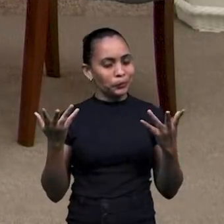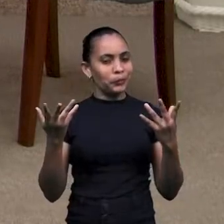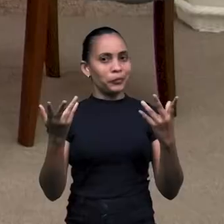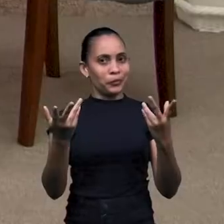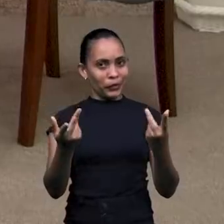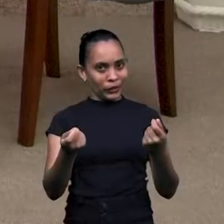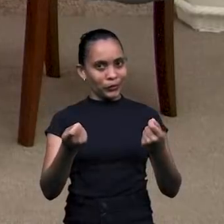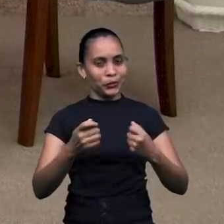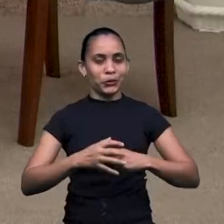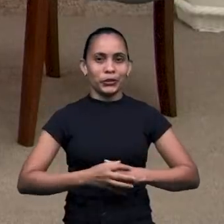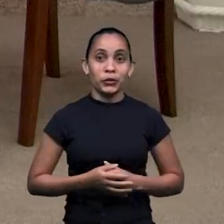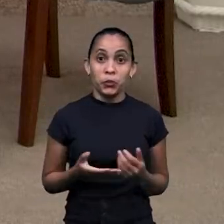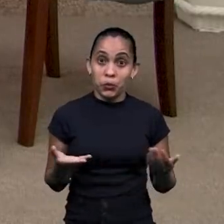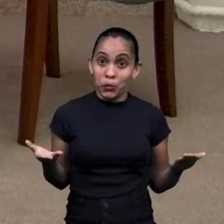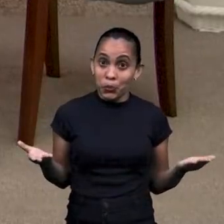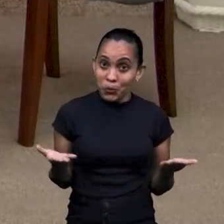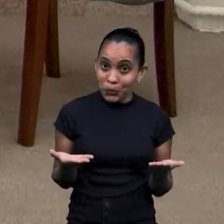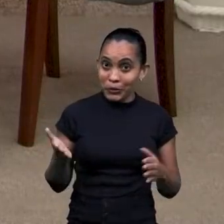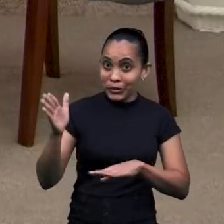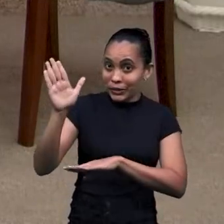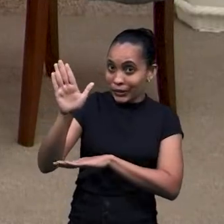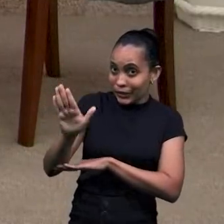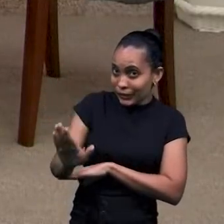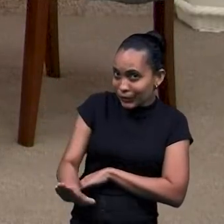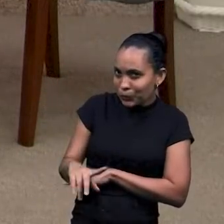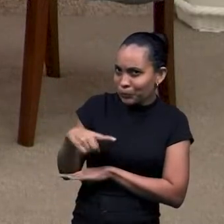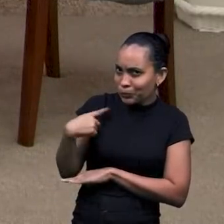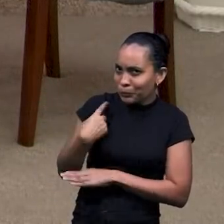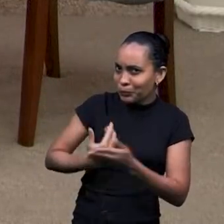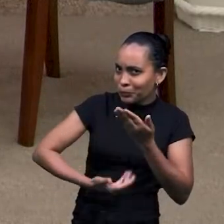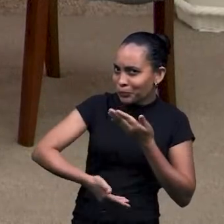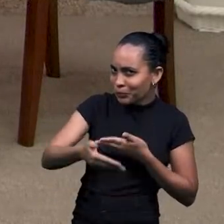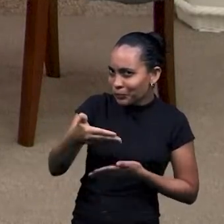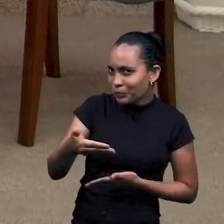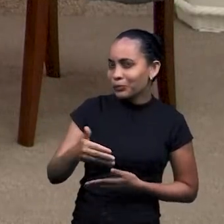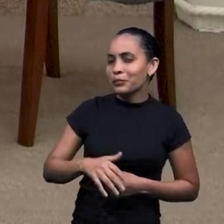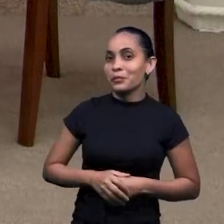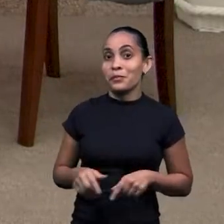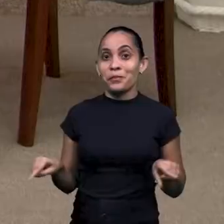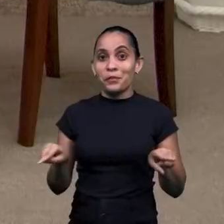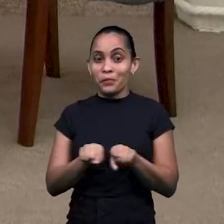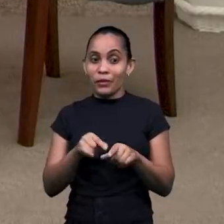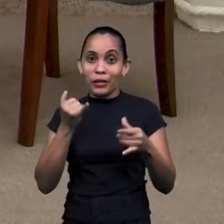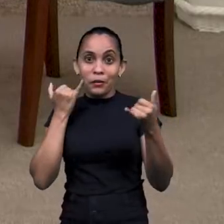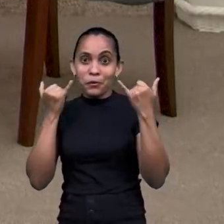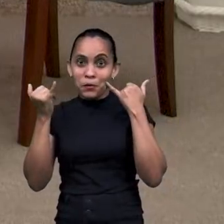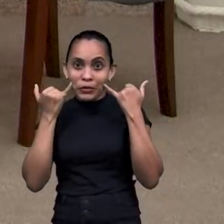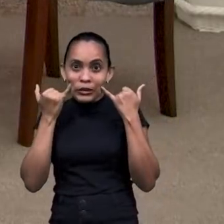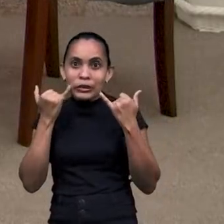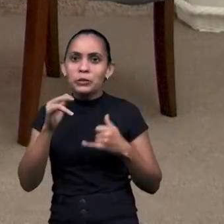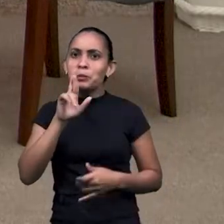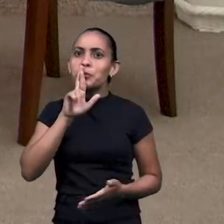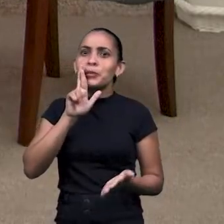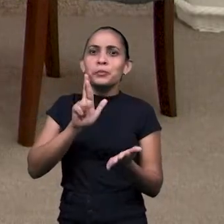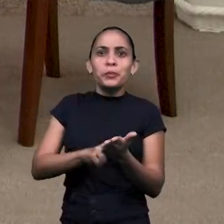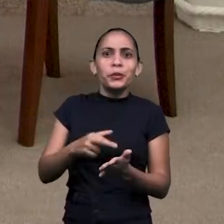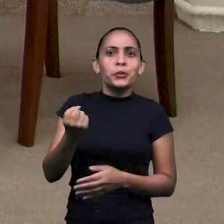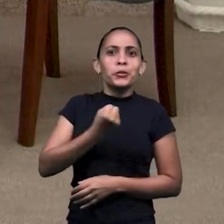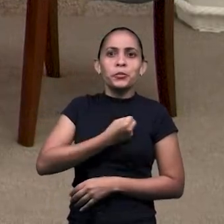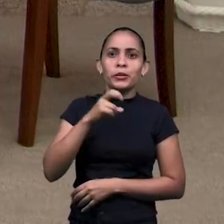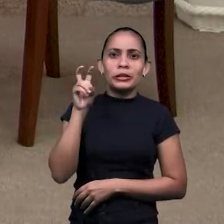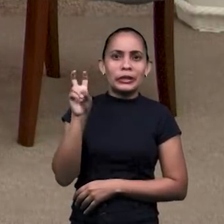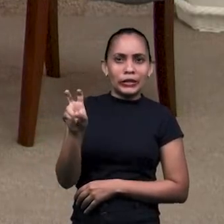muito gratificante. Então, hoje, nesta tarde, vocês vão poder participar e comentar também a resposta da pergunta